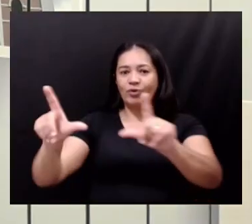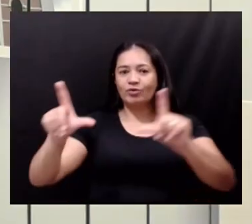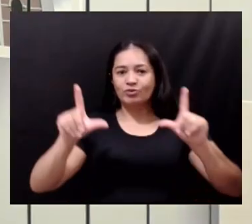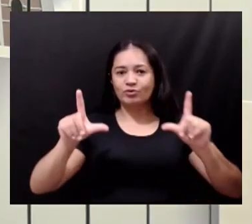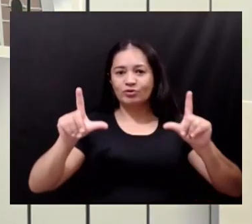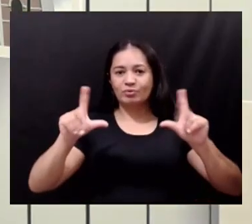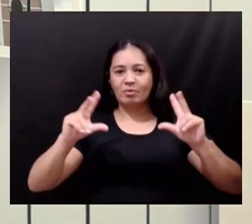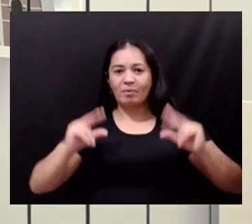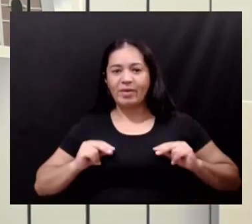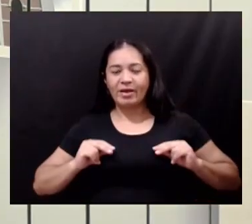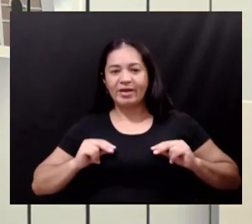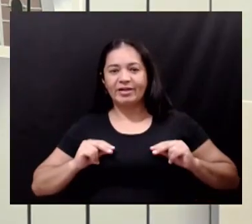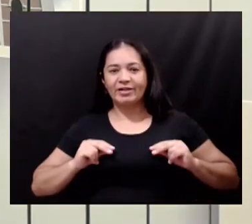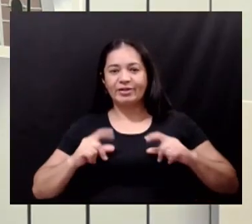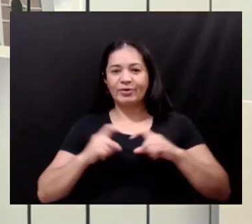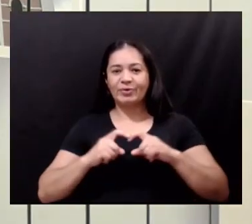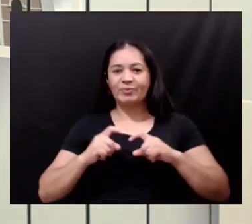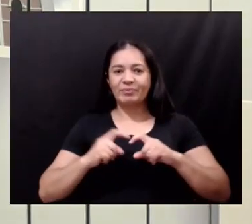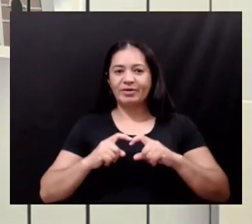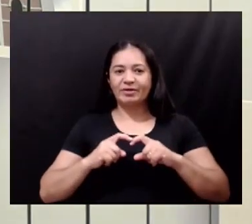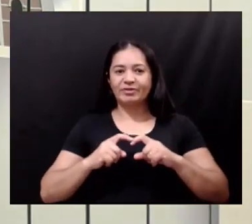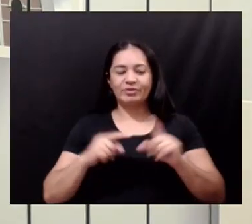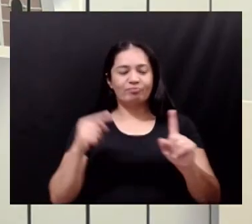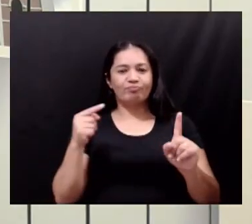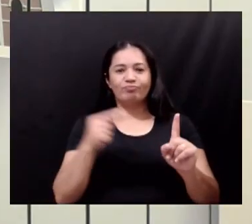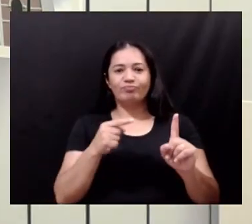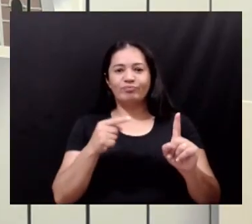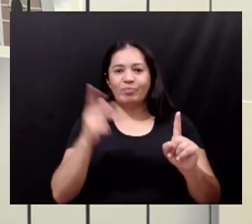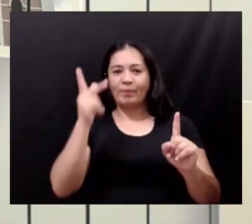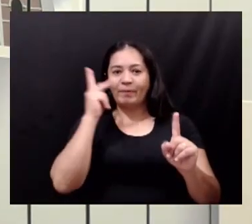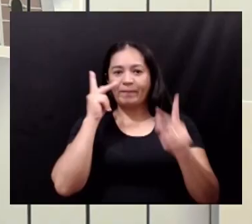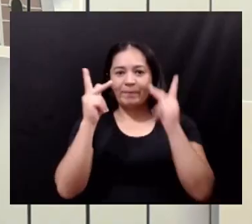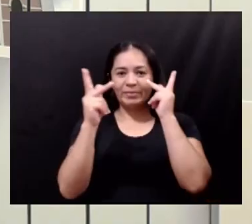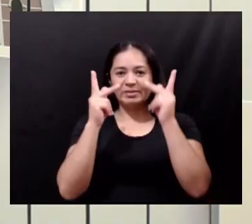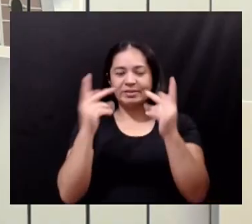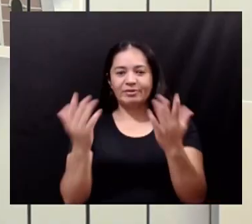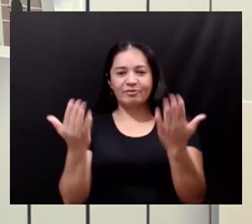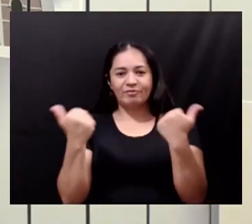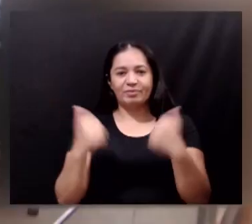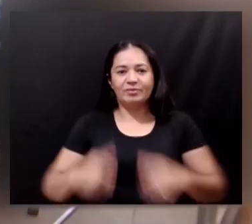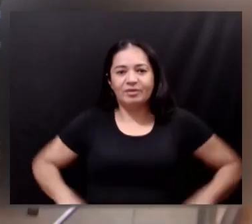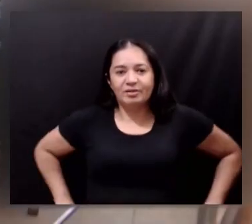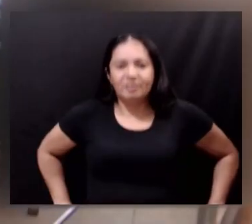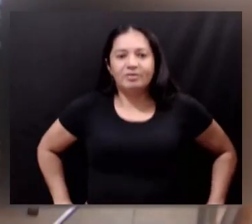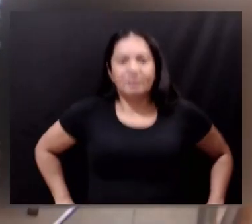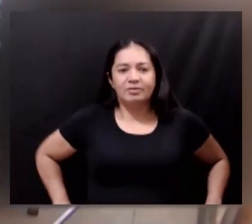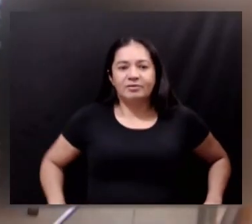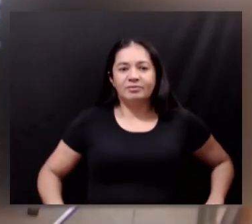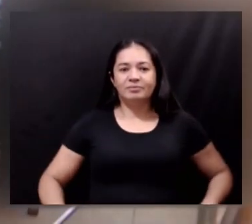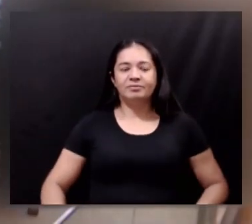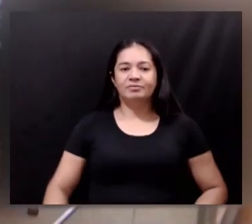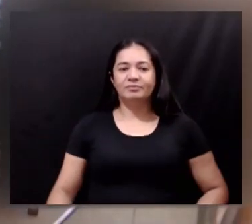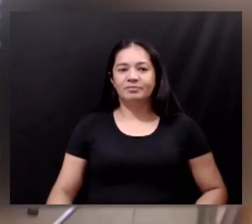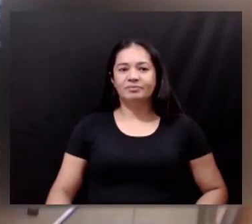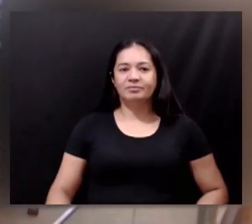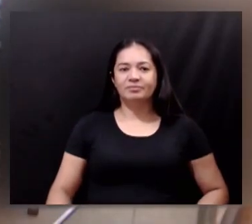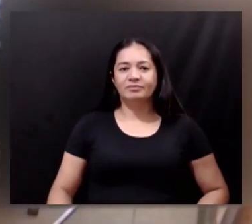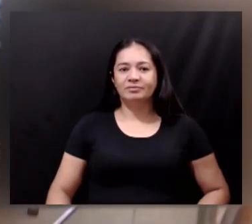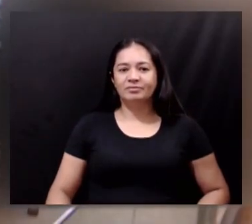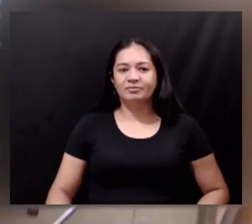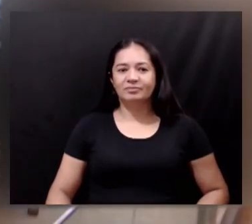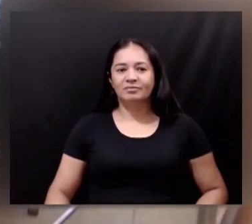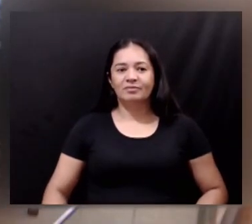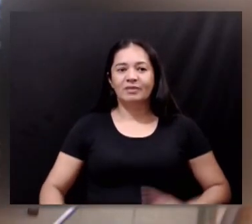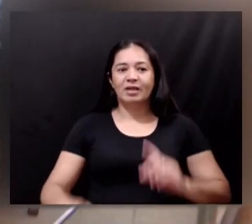Zeferino Vaz a um médico psiquiatra. Confira como foi. Na 12ª reunião solene da